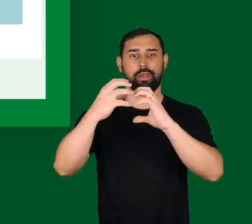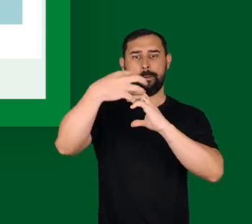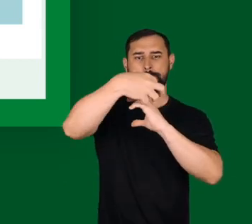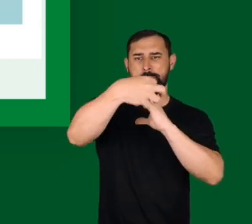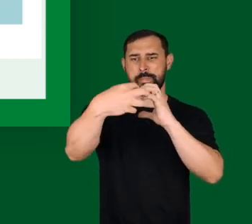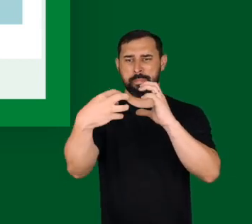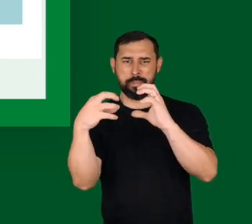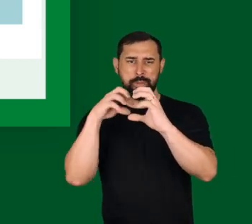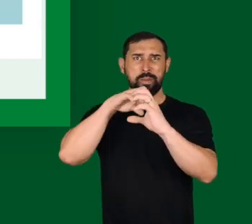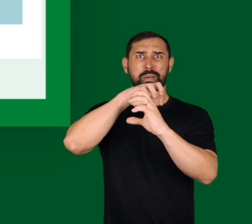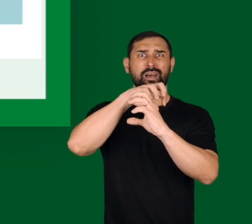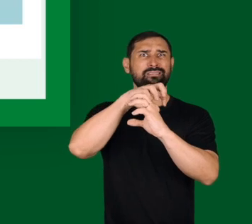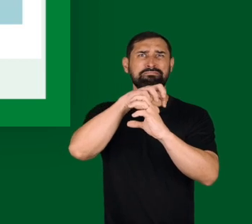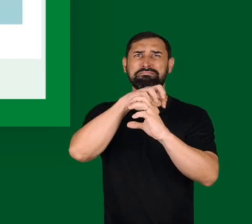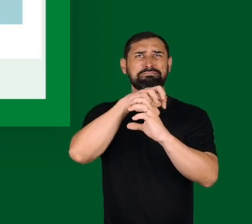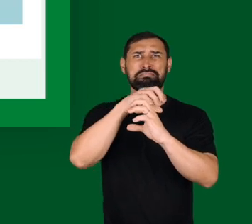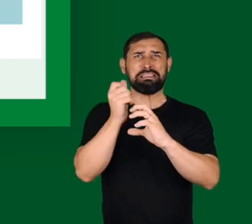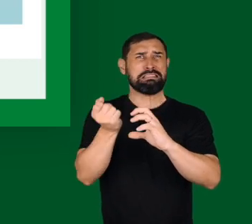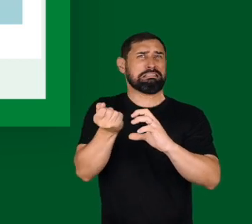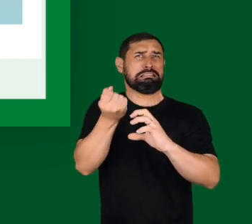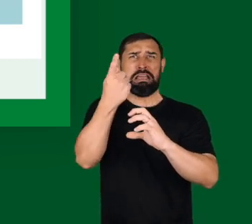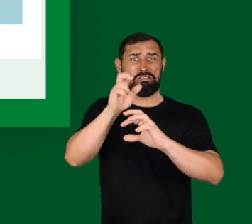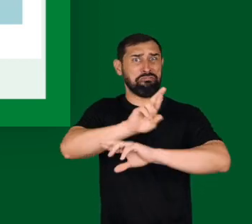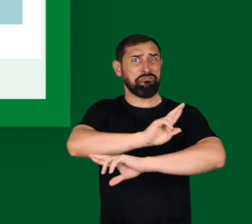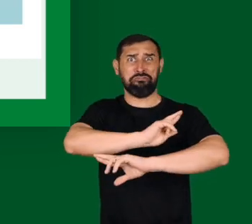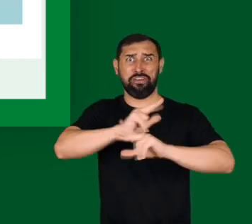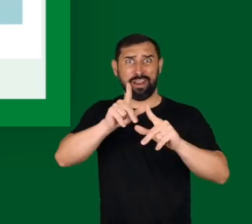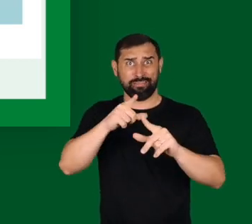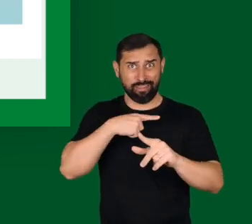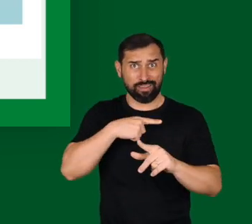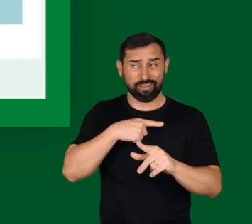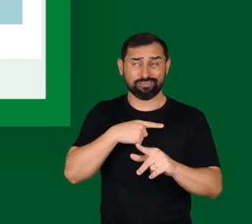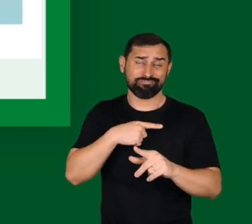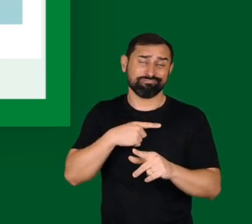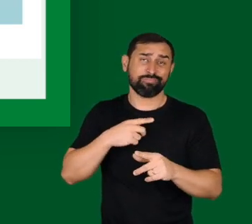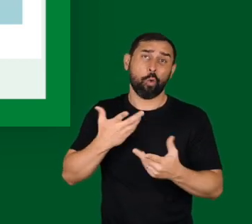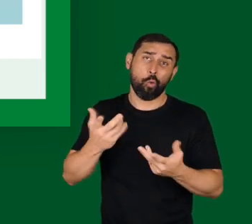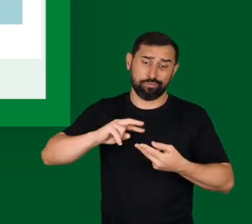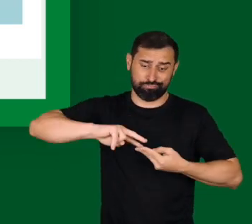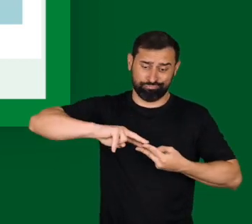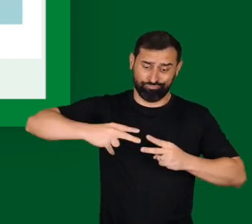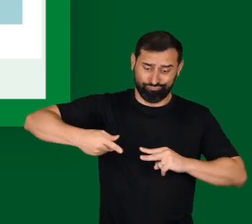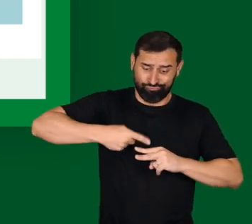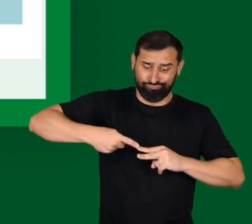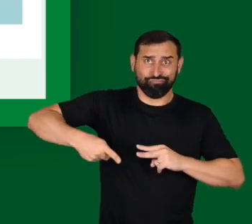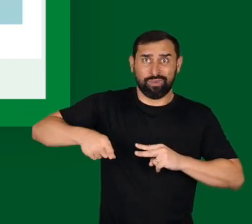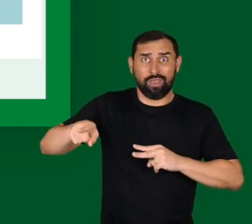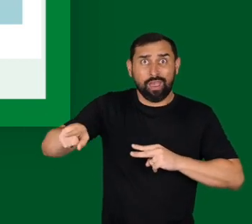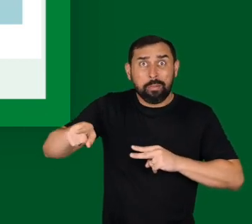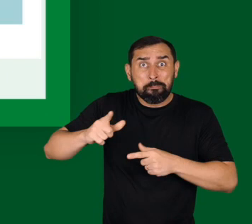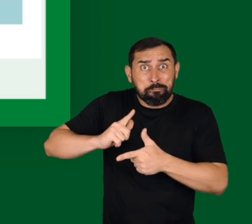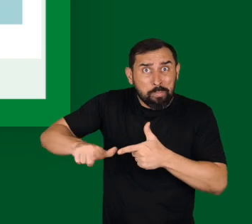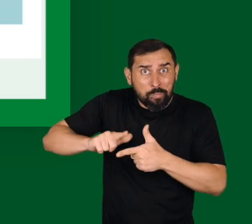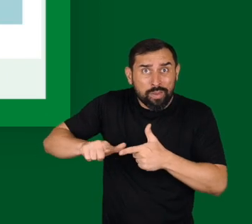alterações dos giros cerebrais, né, então assim, falando mais de doenças congênitas,